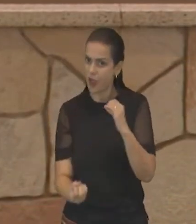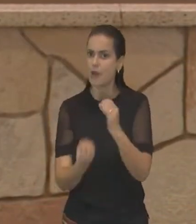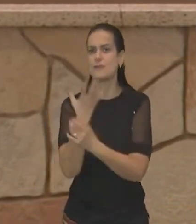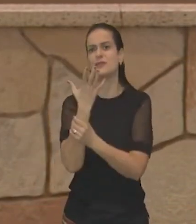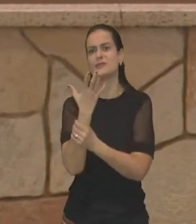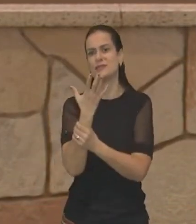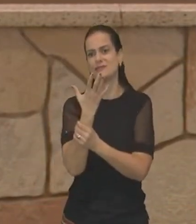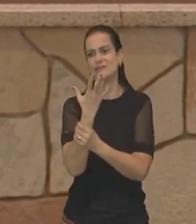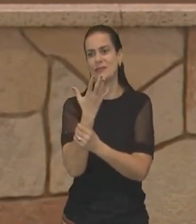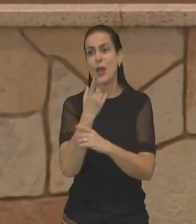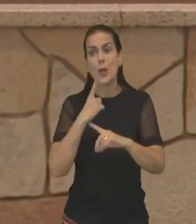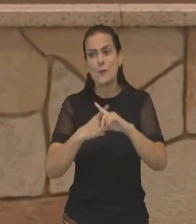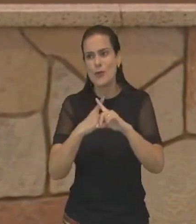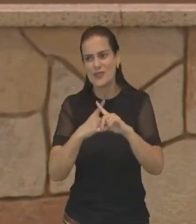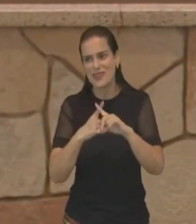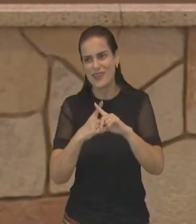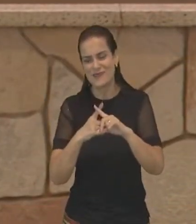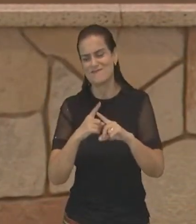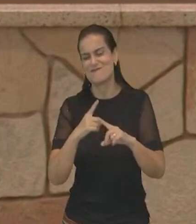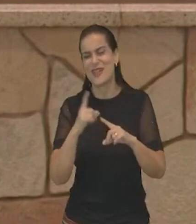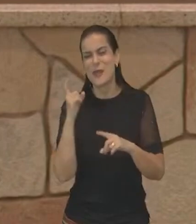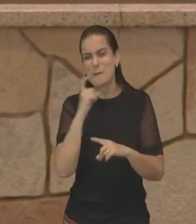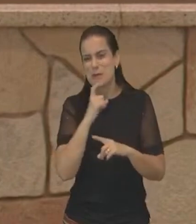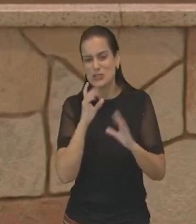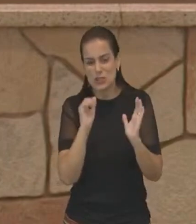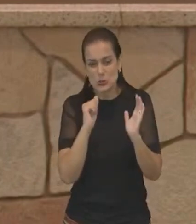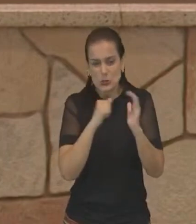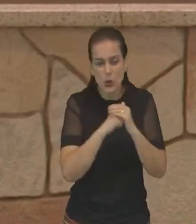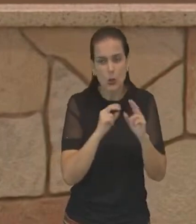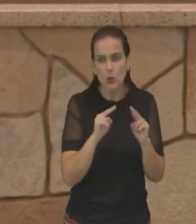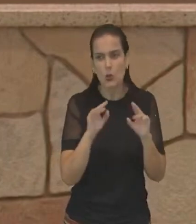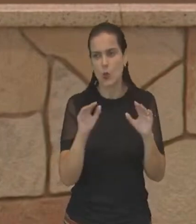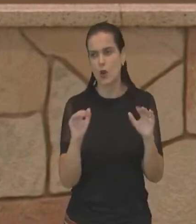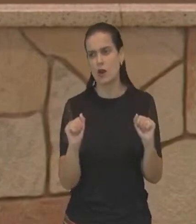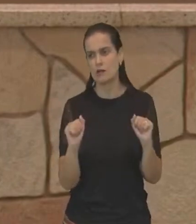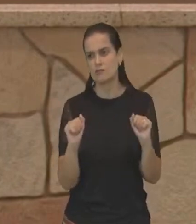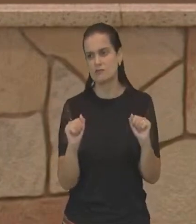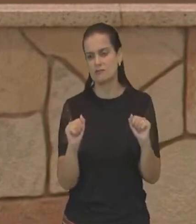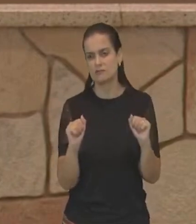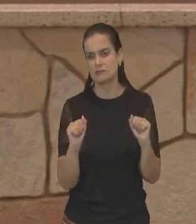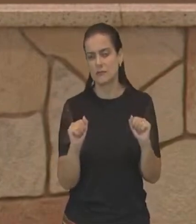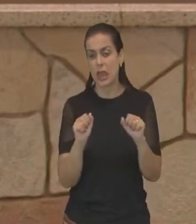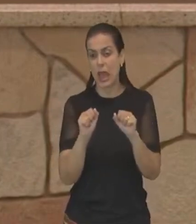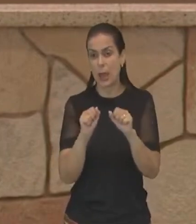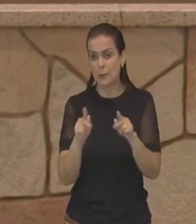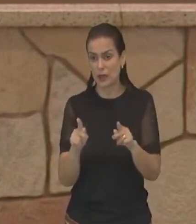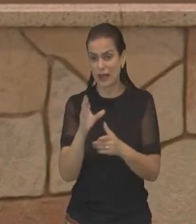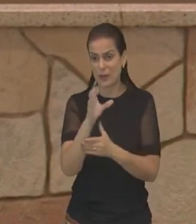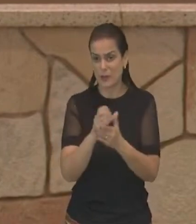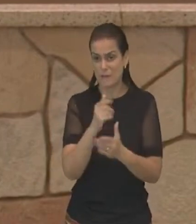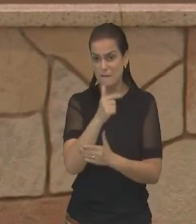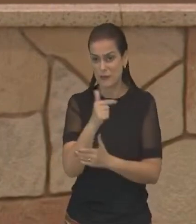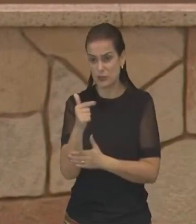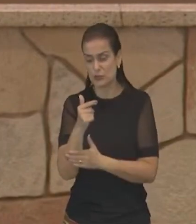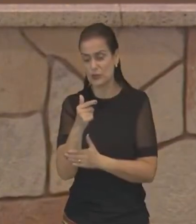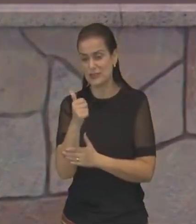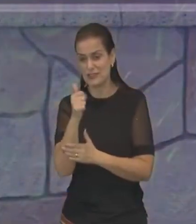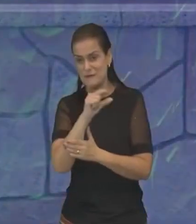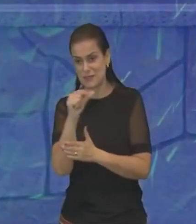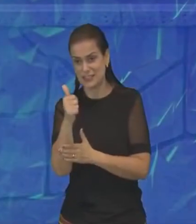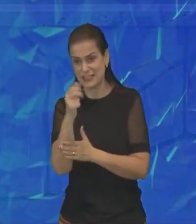alguma jamais procede da verdade. E diz a palavra de Deus em Apocalipse 22:15, que o inferno